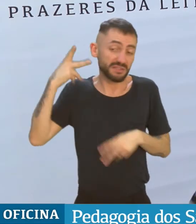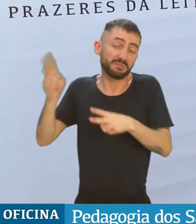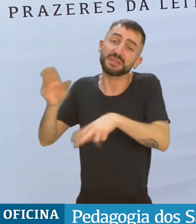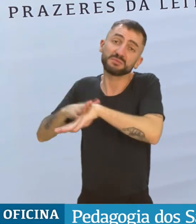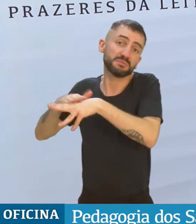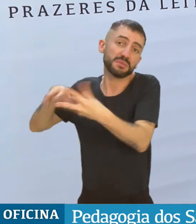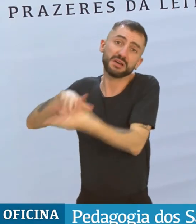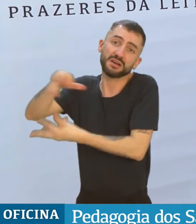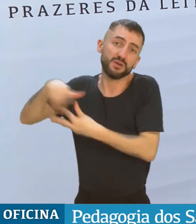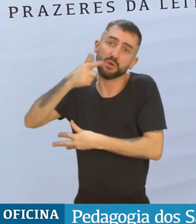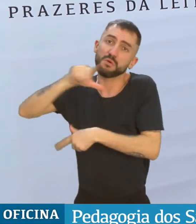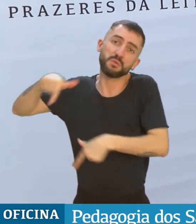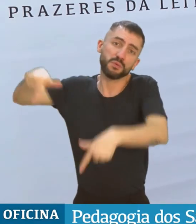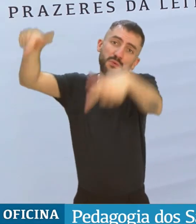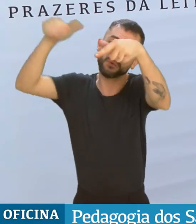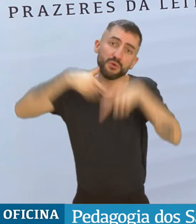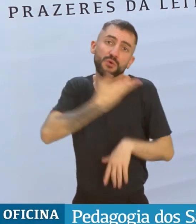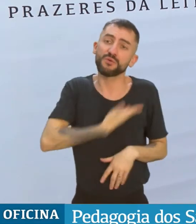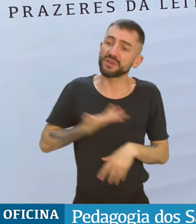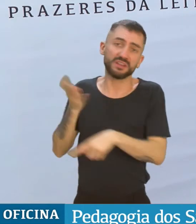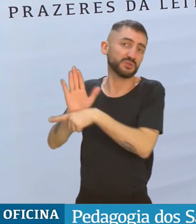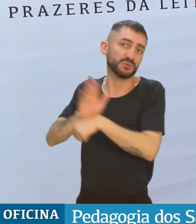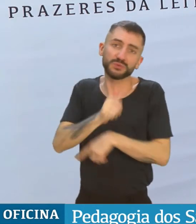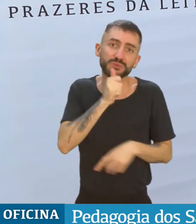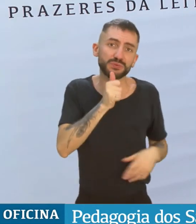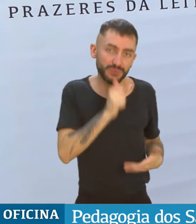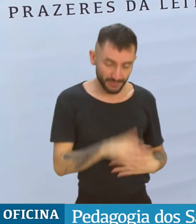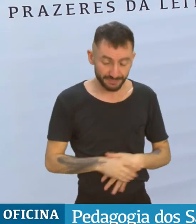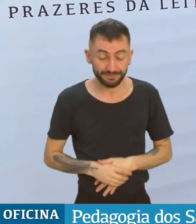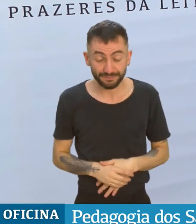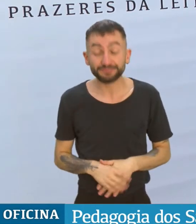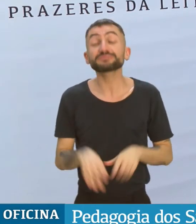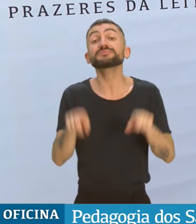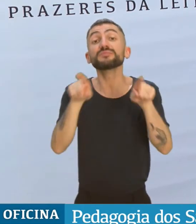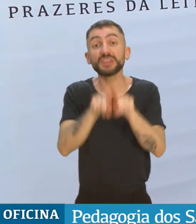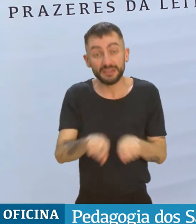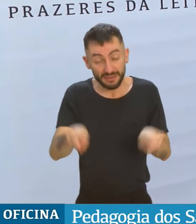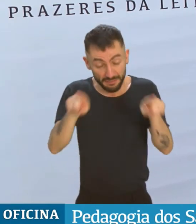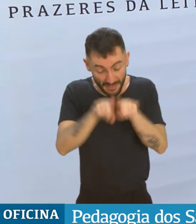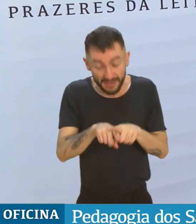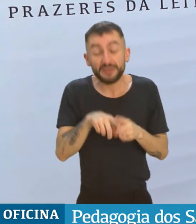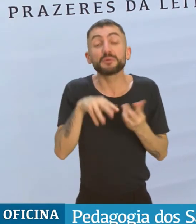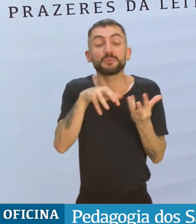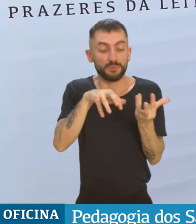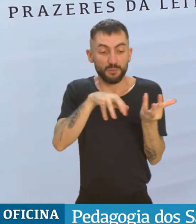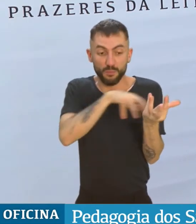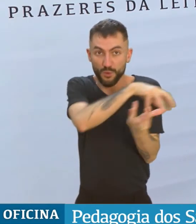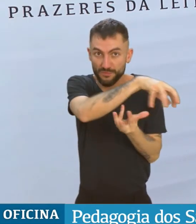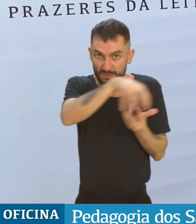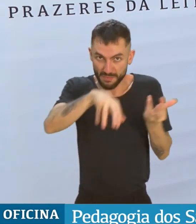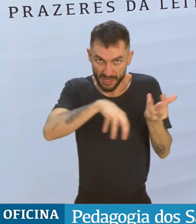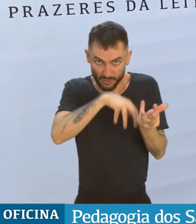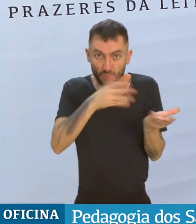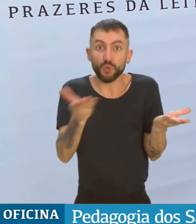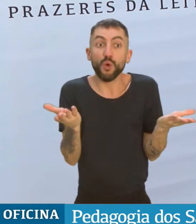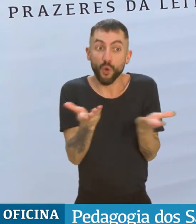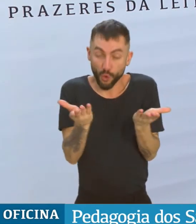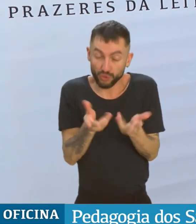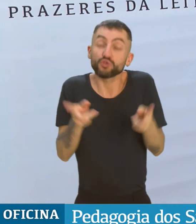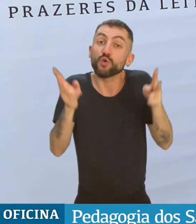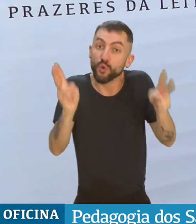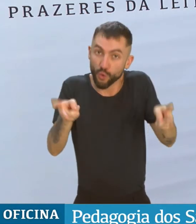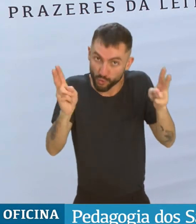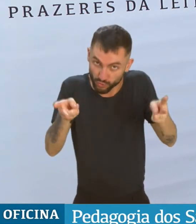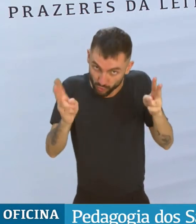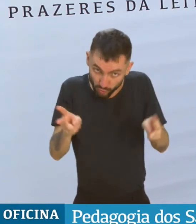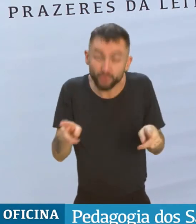a diferença principal que também eu vejo é que esse movimento ele ainda está até hoje, tem uma estética e